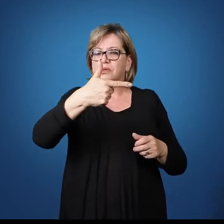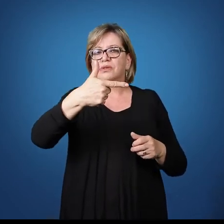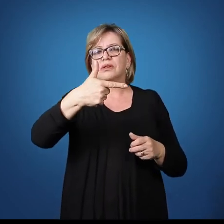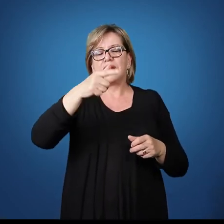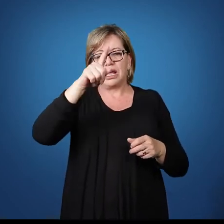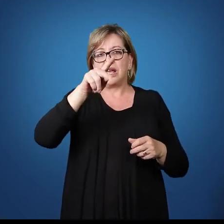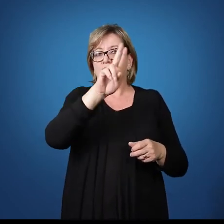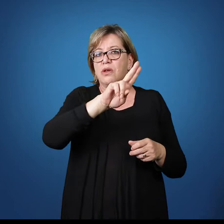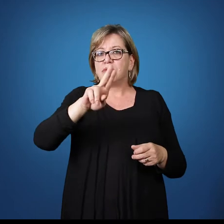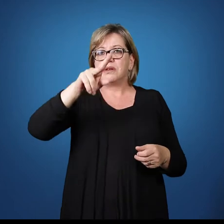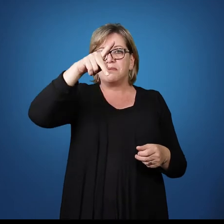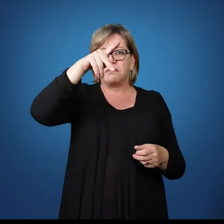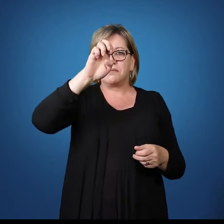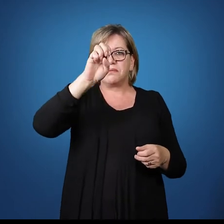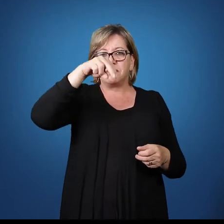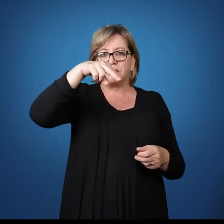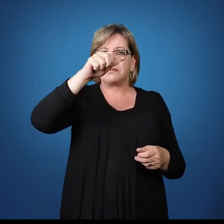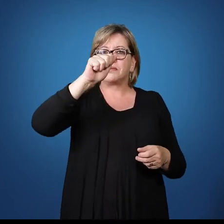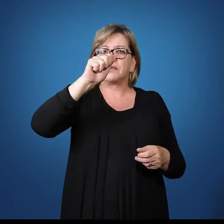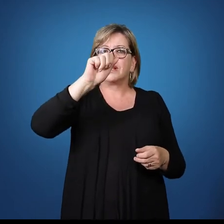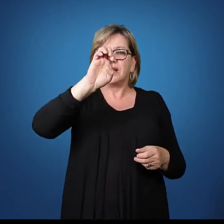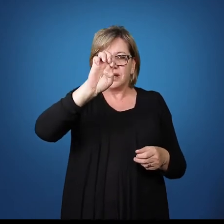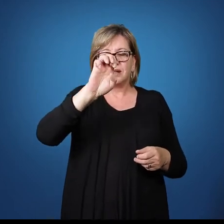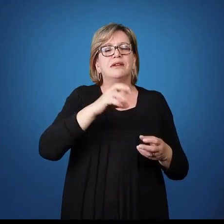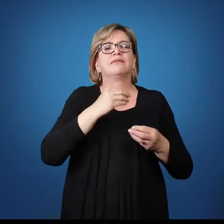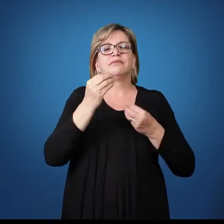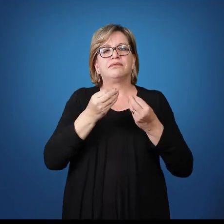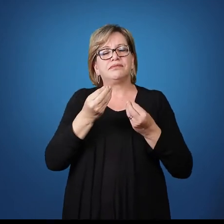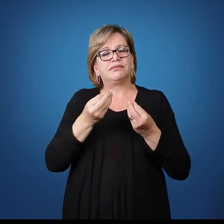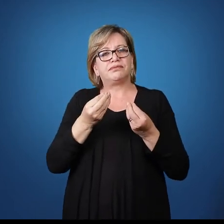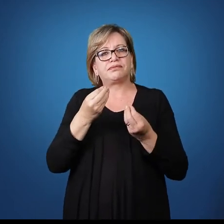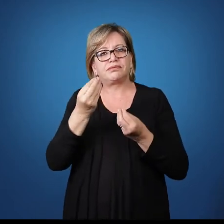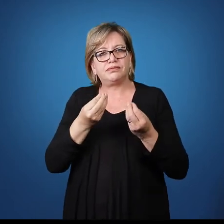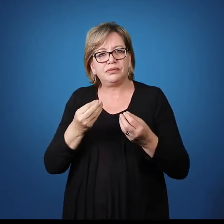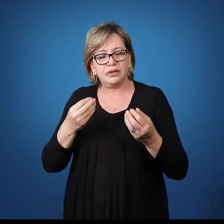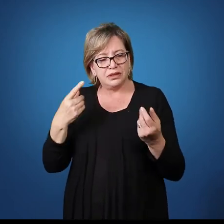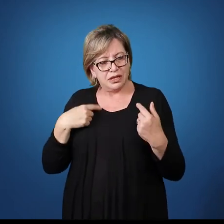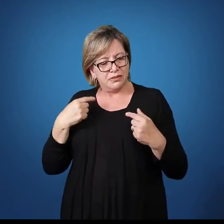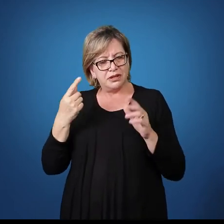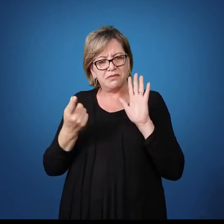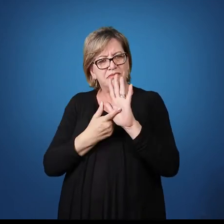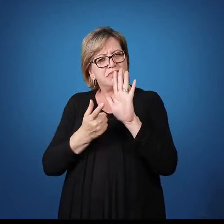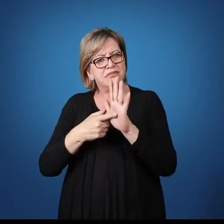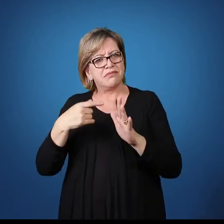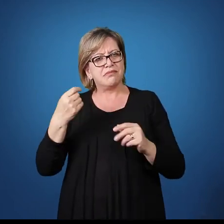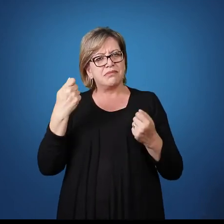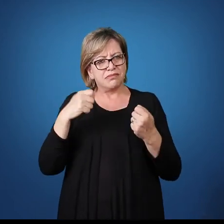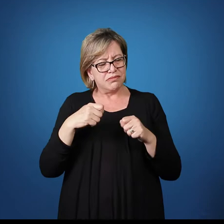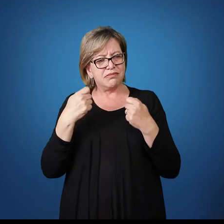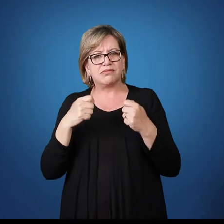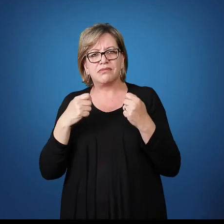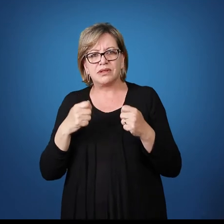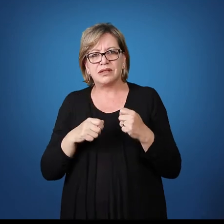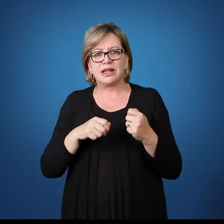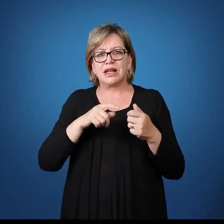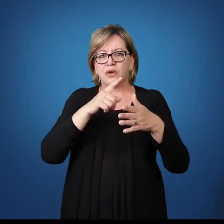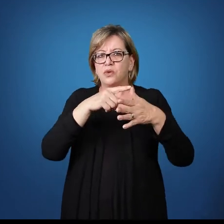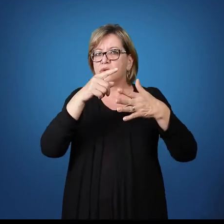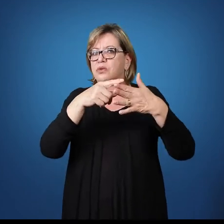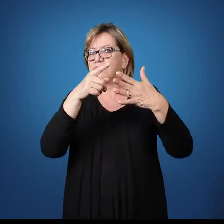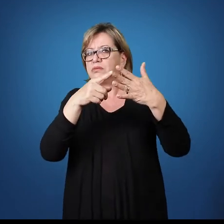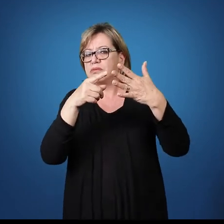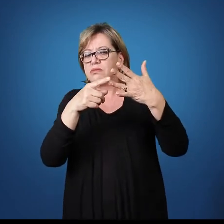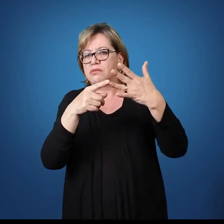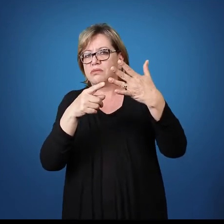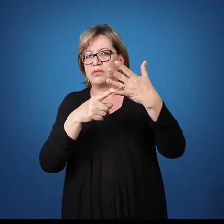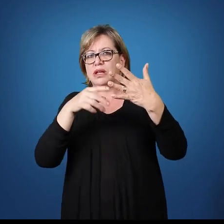Então, a partir do pacto, considera necessários os cinco eixos, né, na aquisição